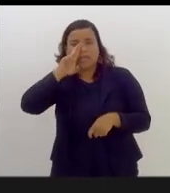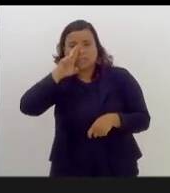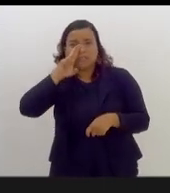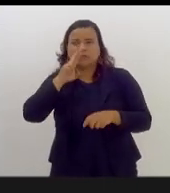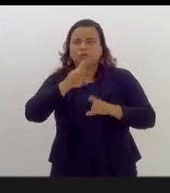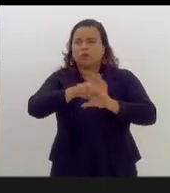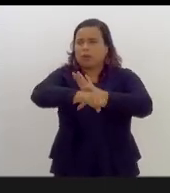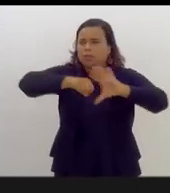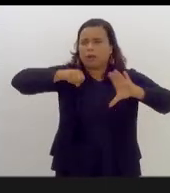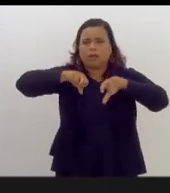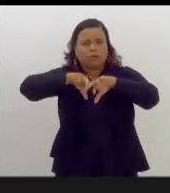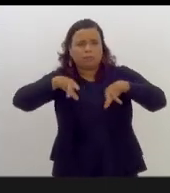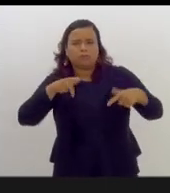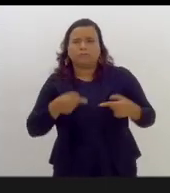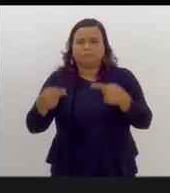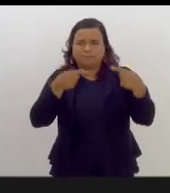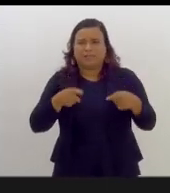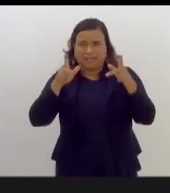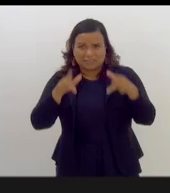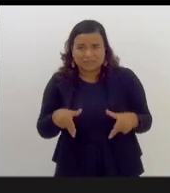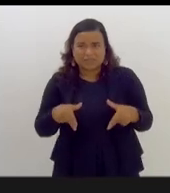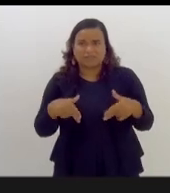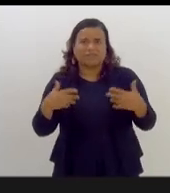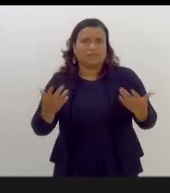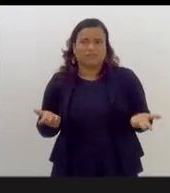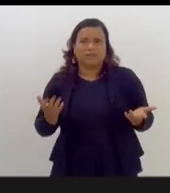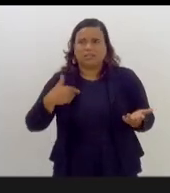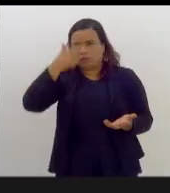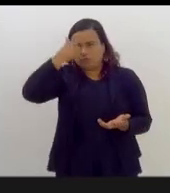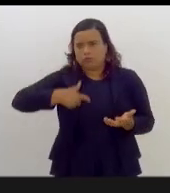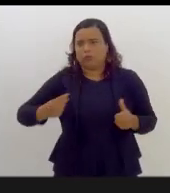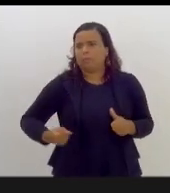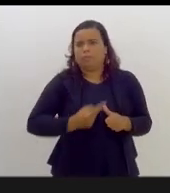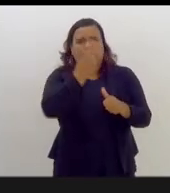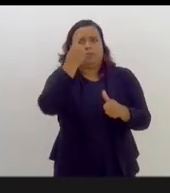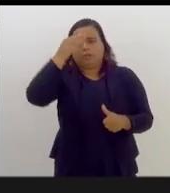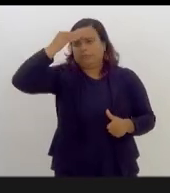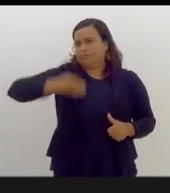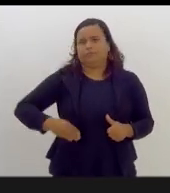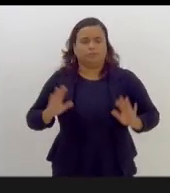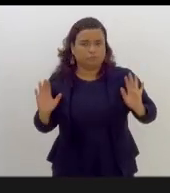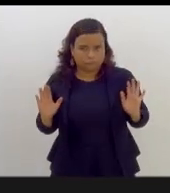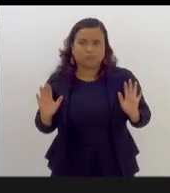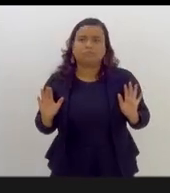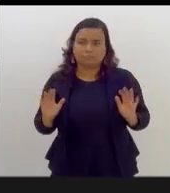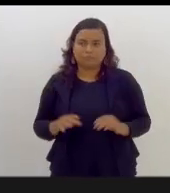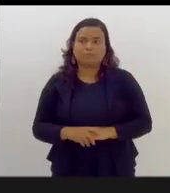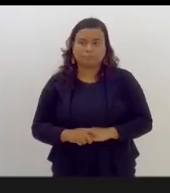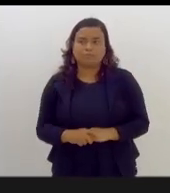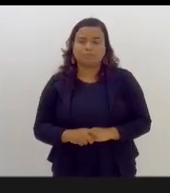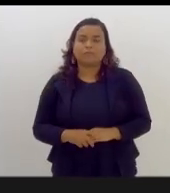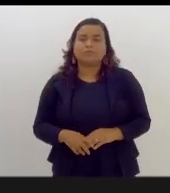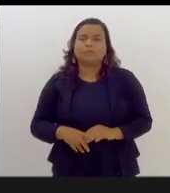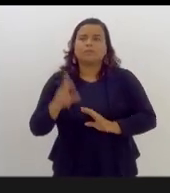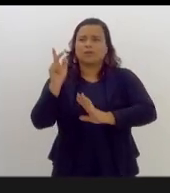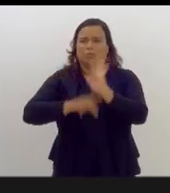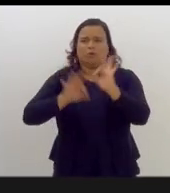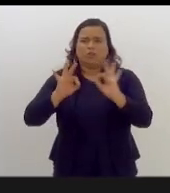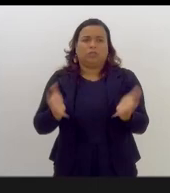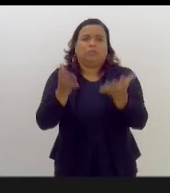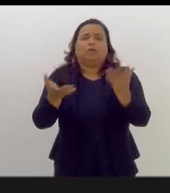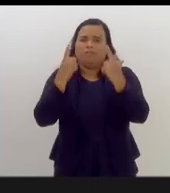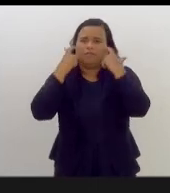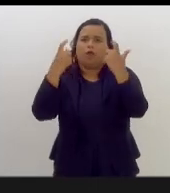suscitar esse tipo de discussão, eu sou o primeiro a subscrever. Quem ia fazer algum projeto para incitar